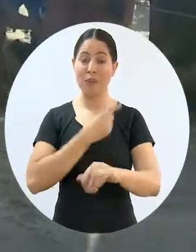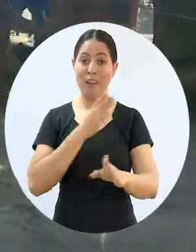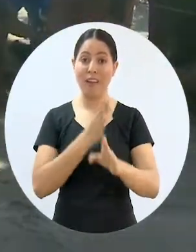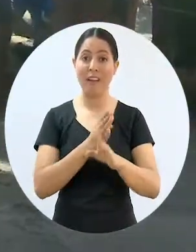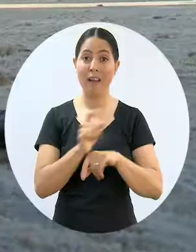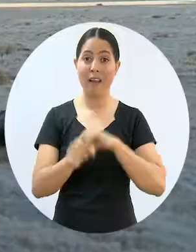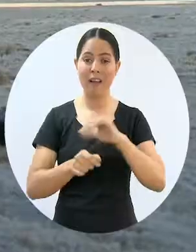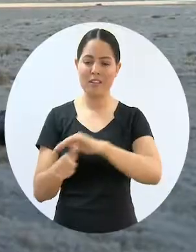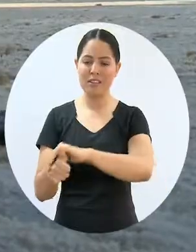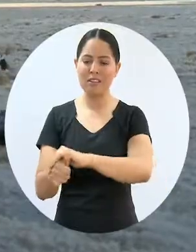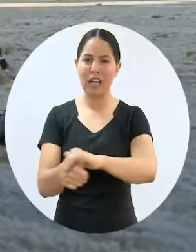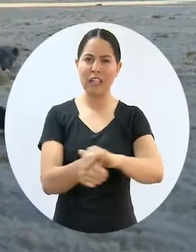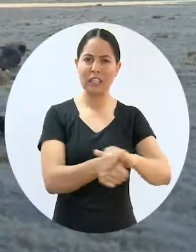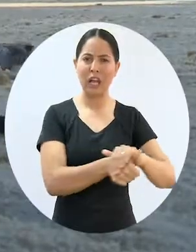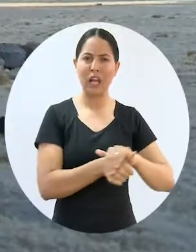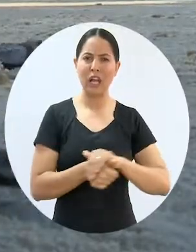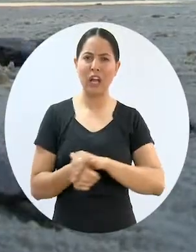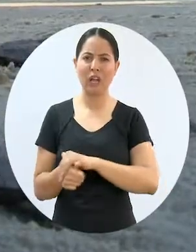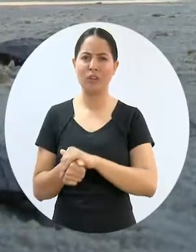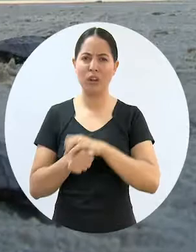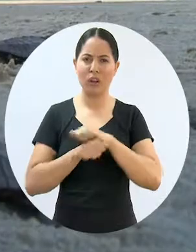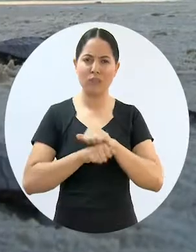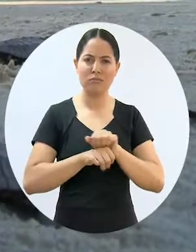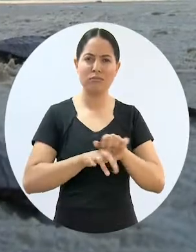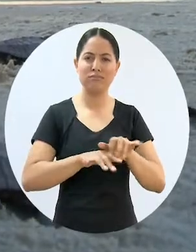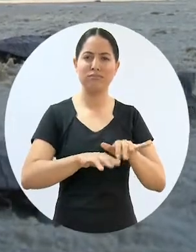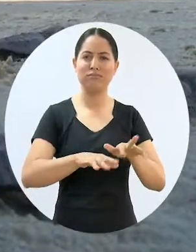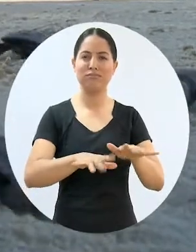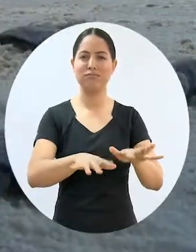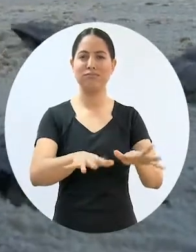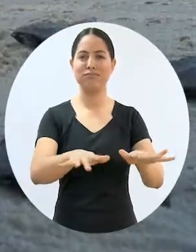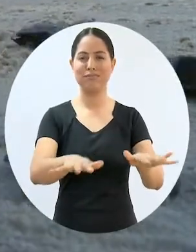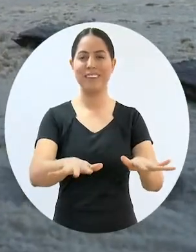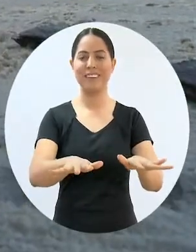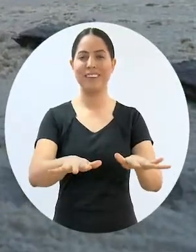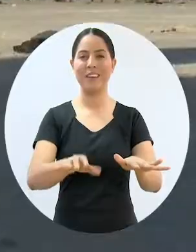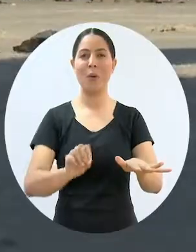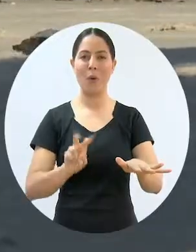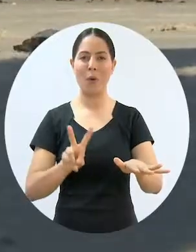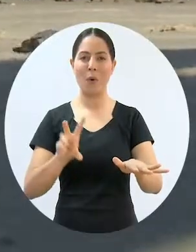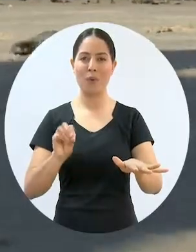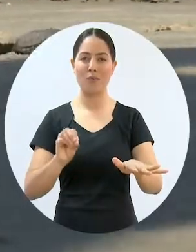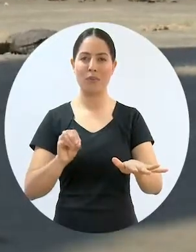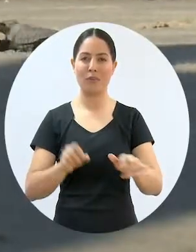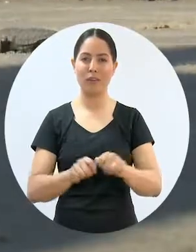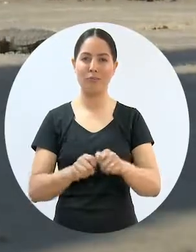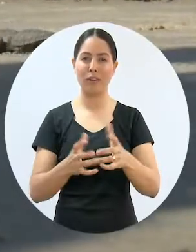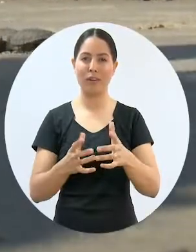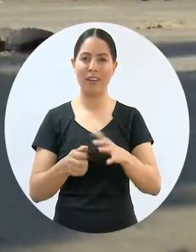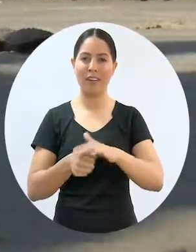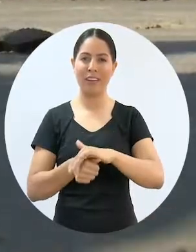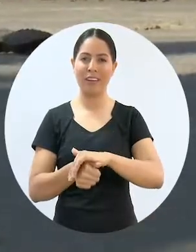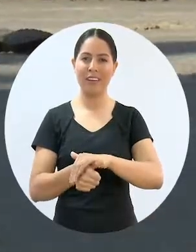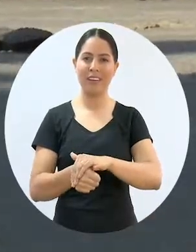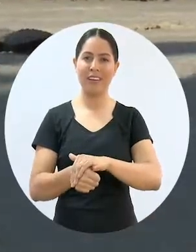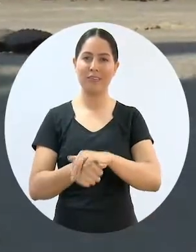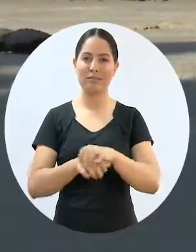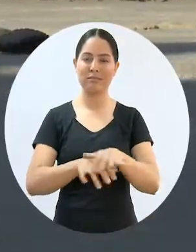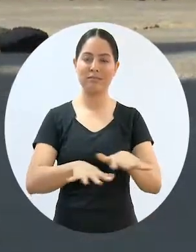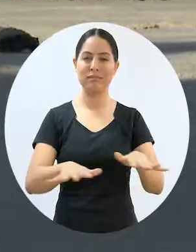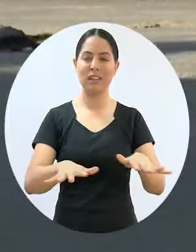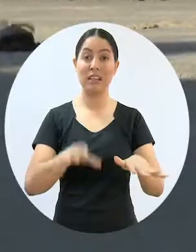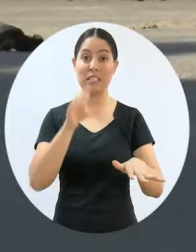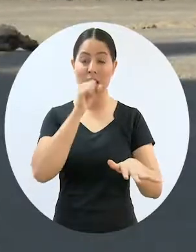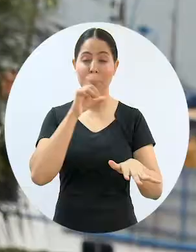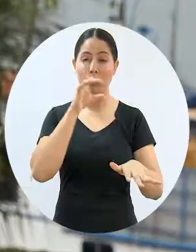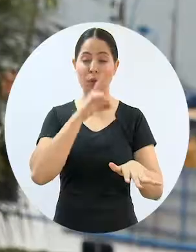de tartarugas cujos ovos tinham eclodido naquele dia de manhã, numa praia que tinha sido extremamente atingida no final de